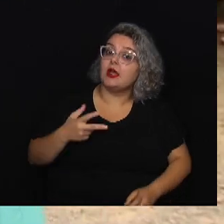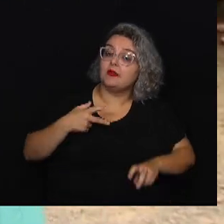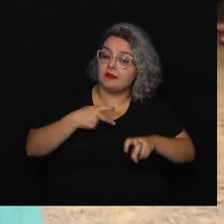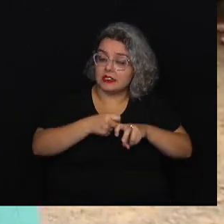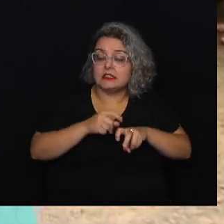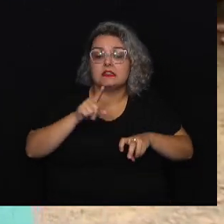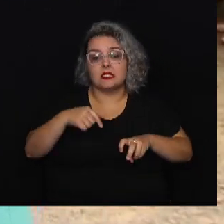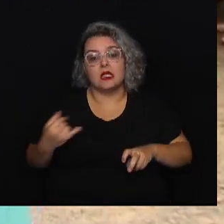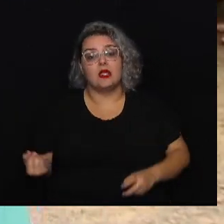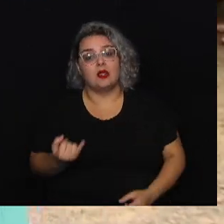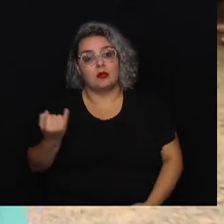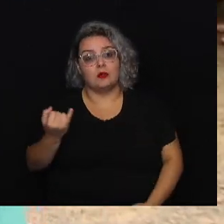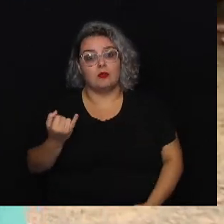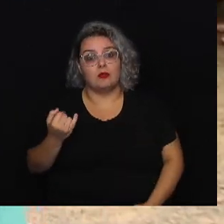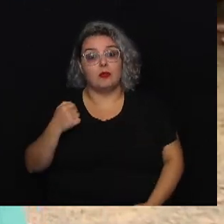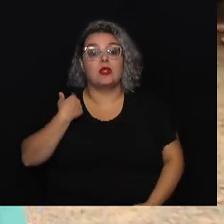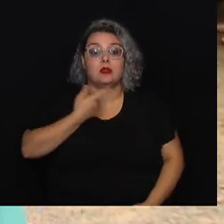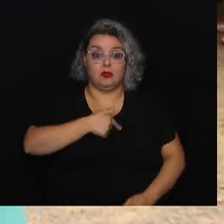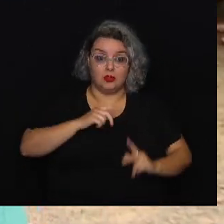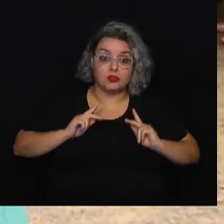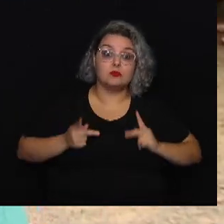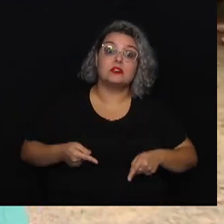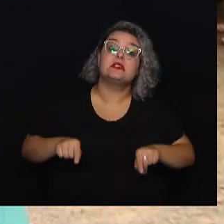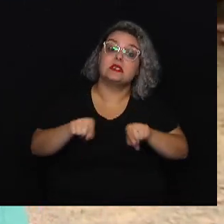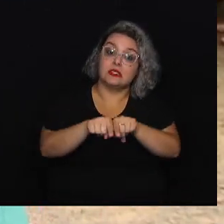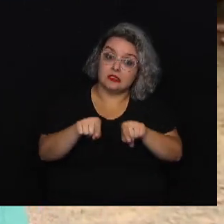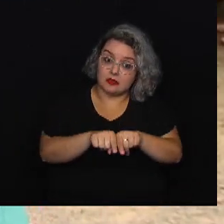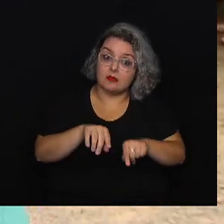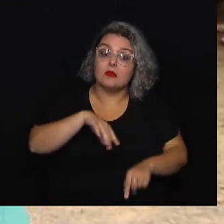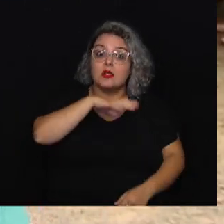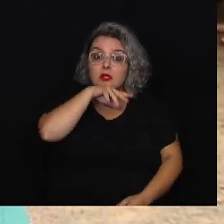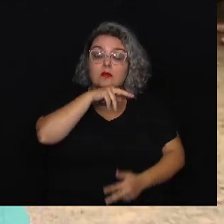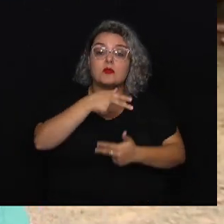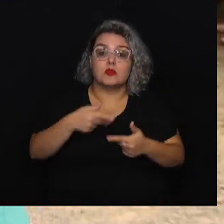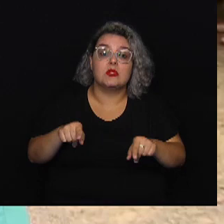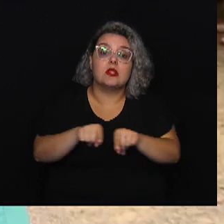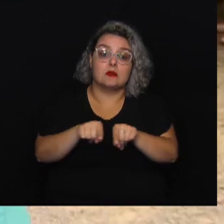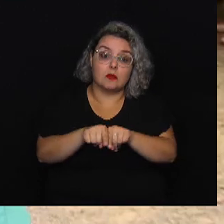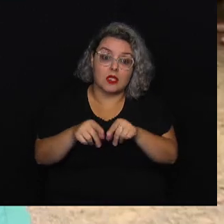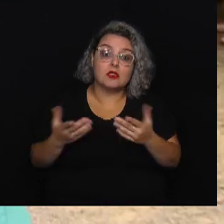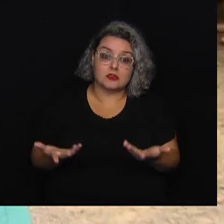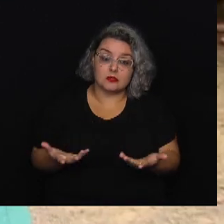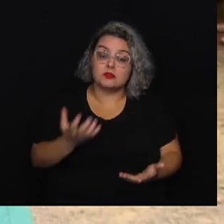é importante para nós que somos seres humanos e para os bichos também, né? Para os